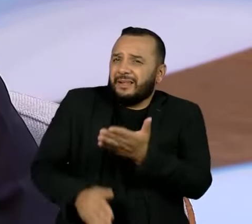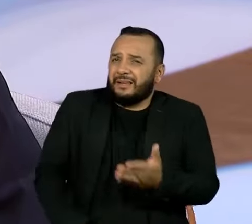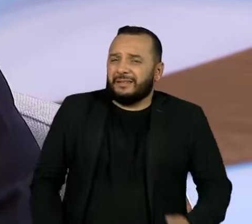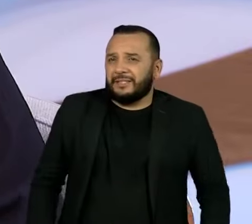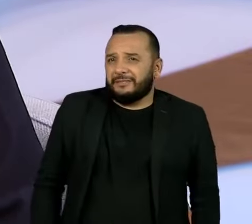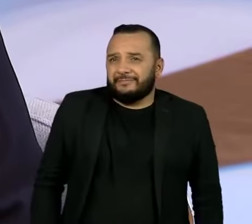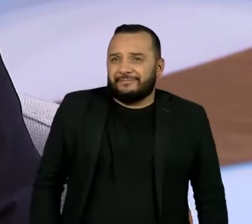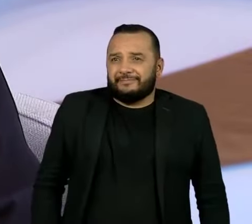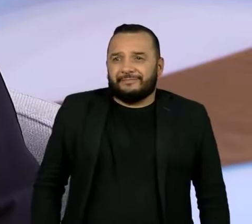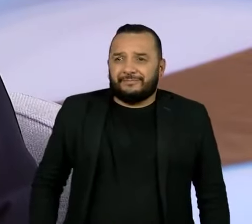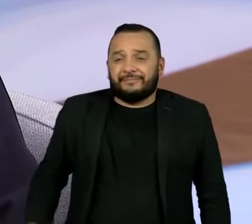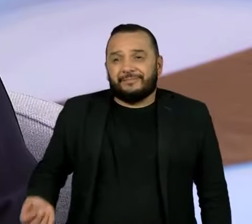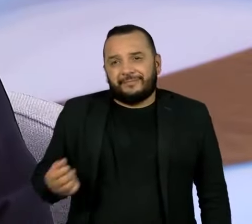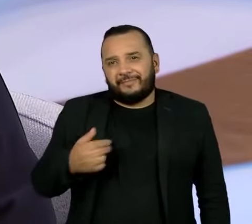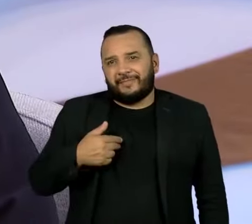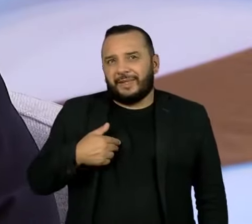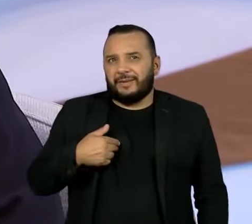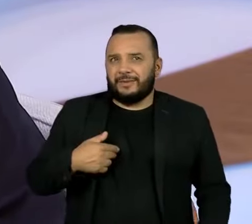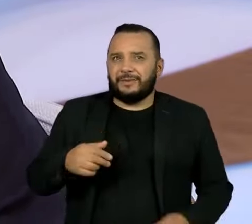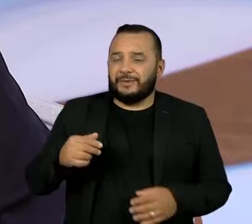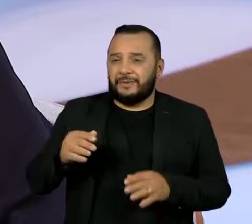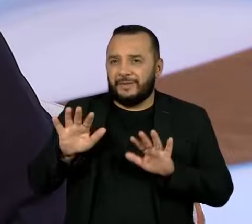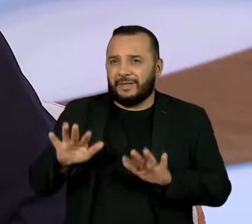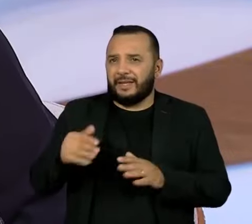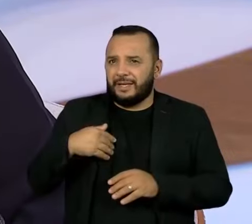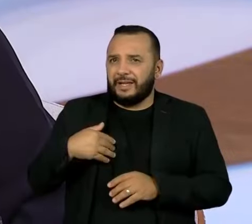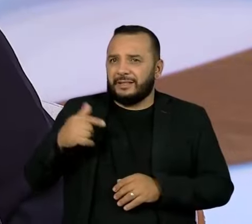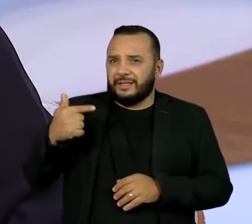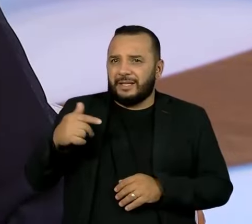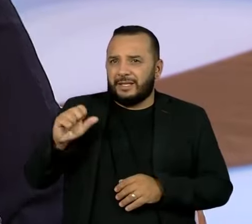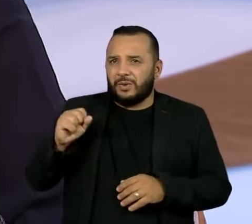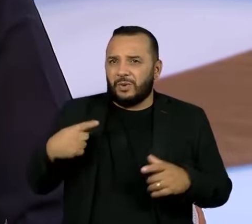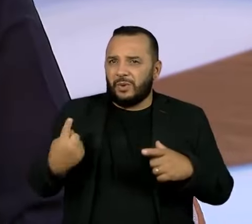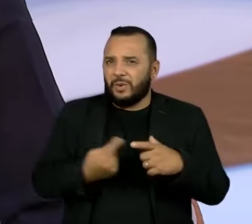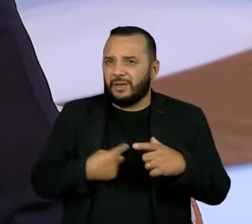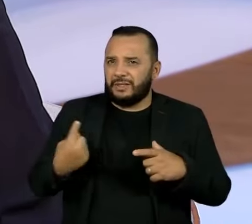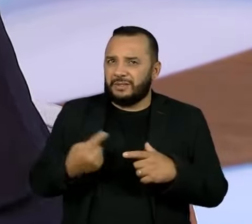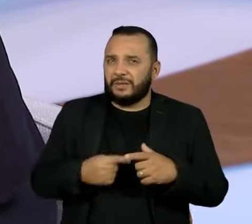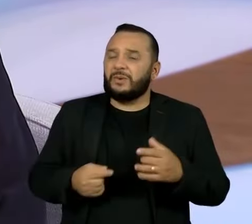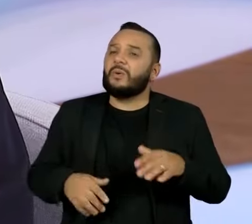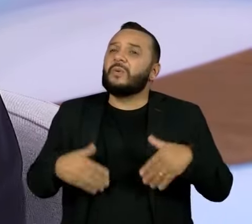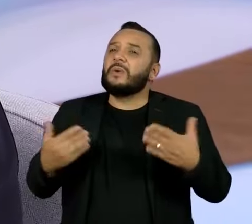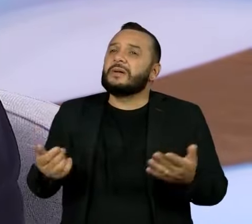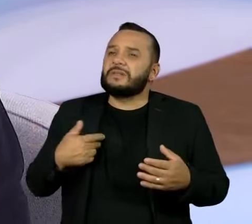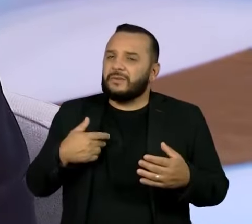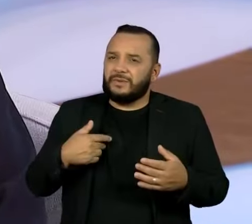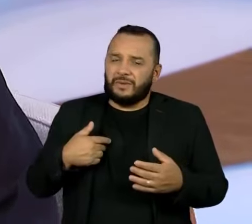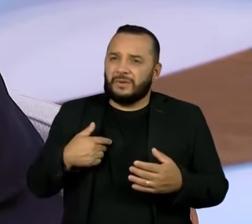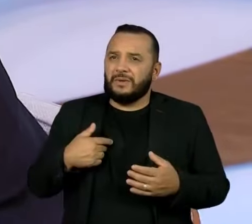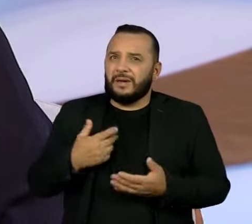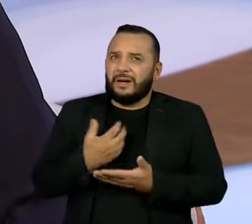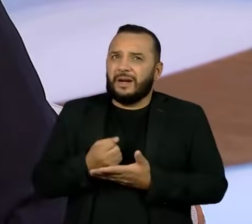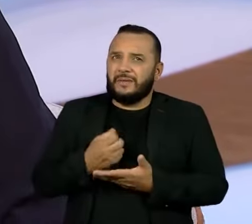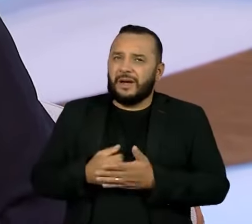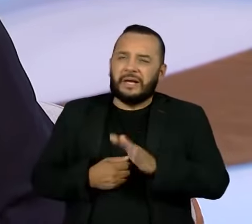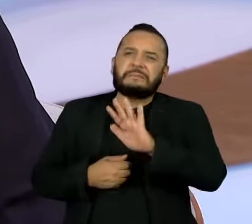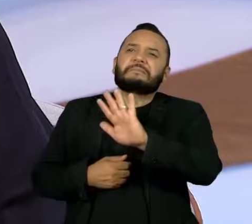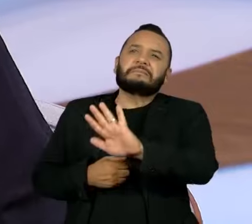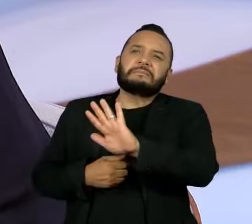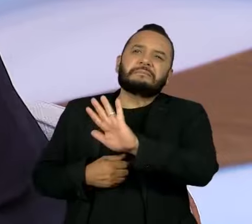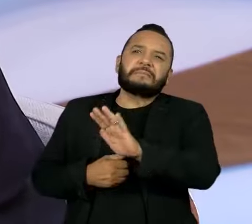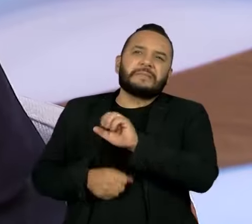Ficou no segundo 78 rotações. E eu perguntava, quando que eu vou gravar?